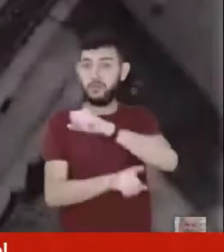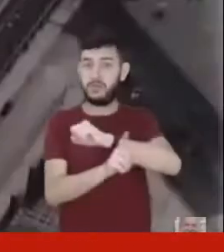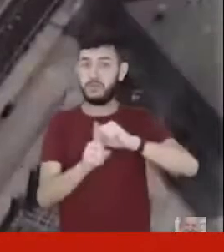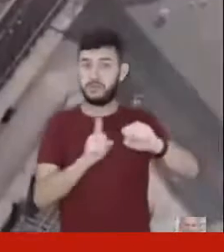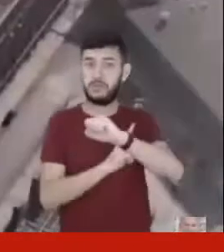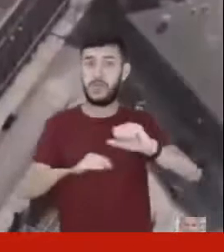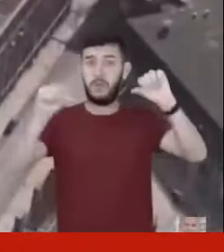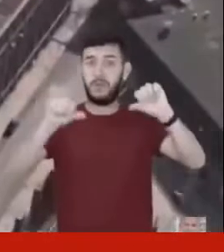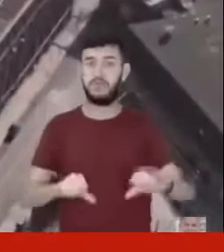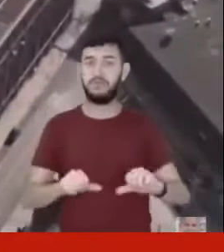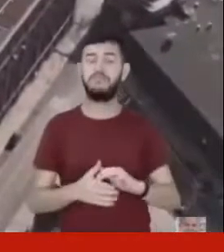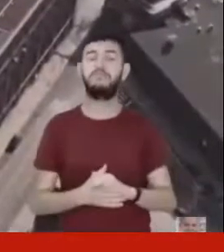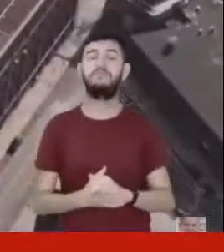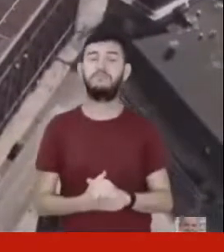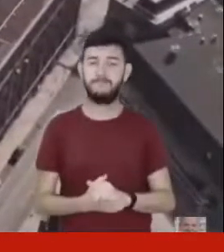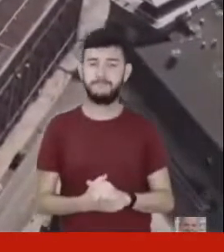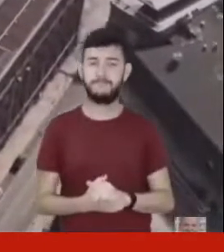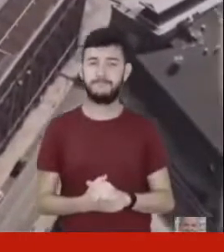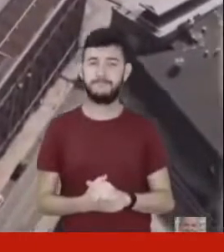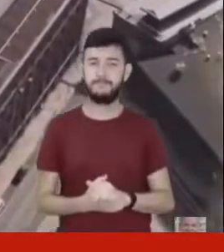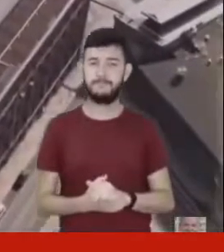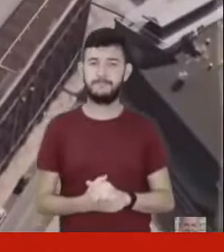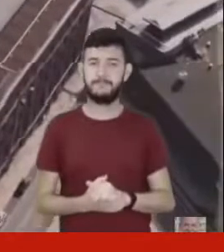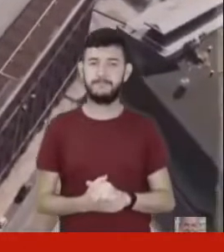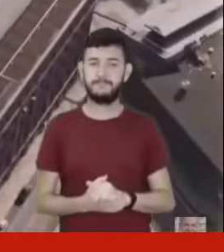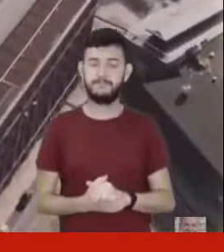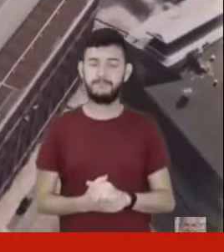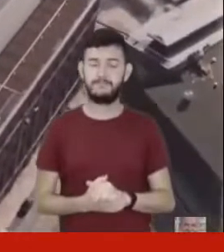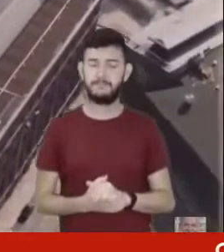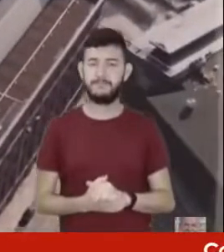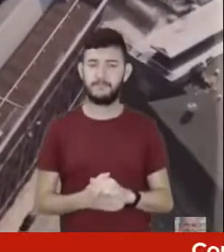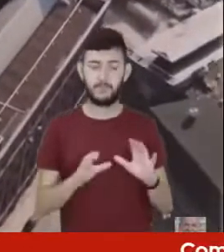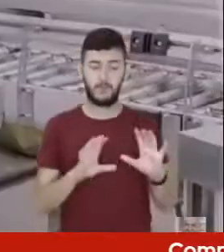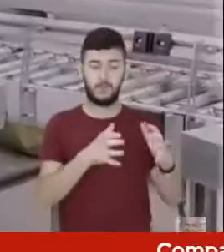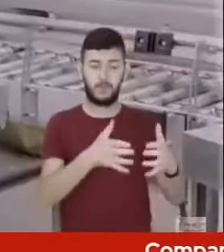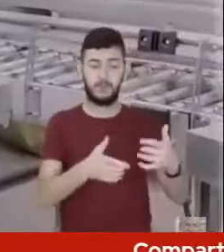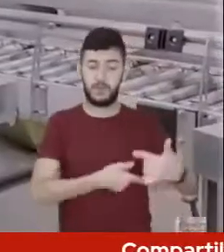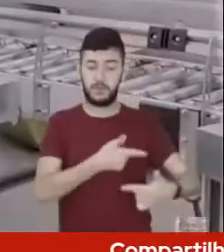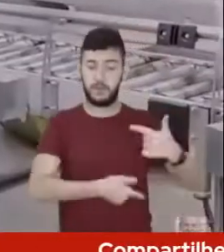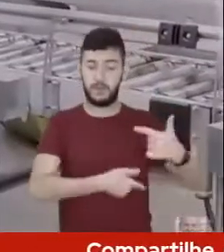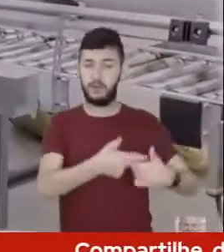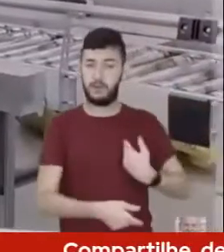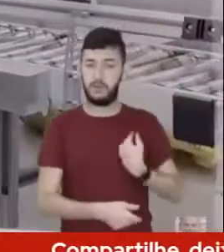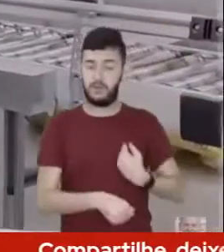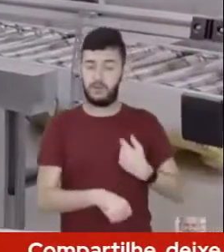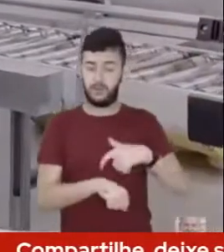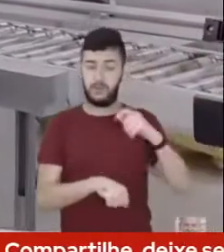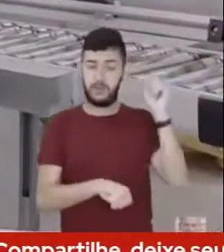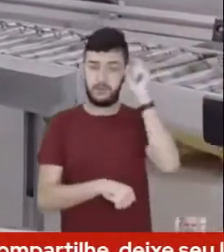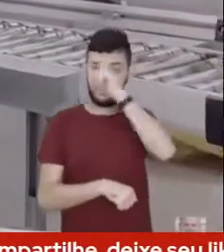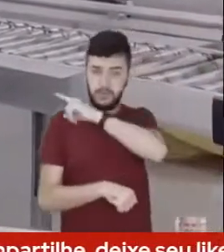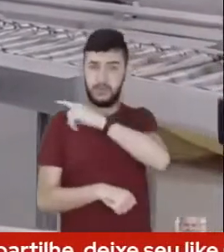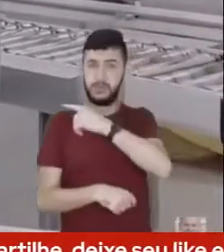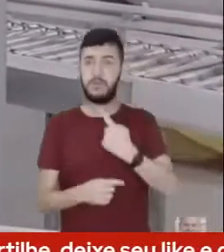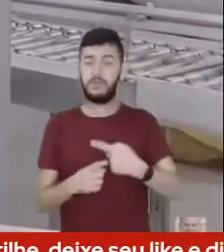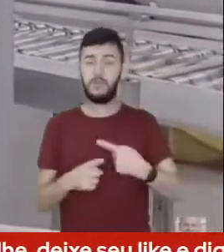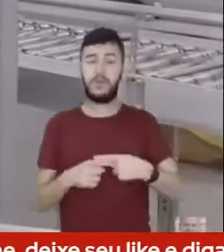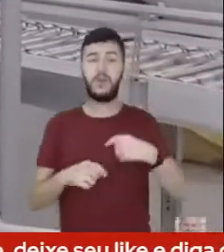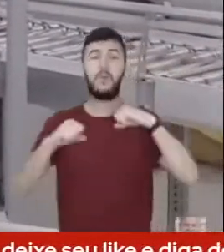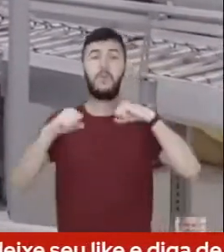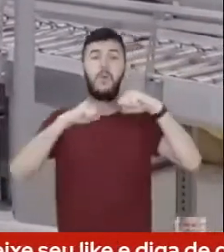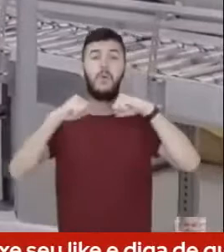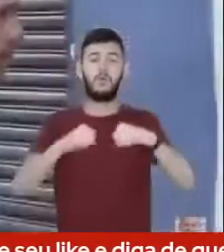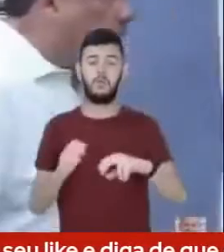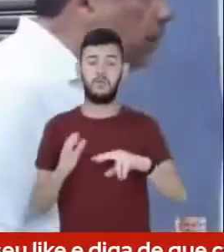Sim, a classe trabalhadora vive um período dramático da sua história, inclusive porque o movimento sindical é atacado pelo